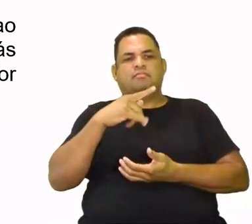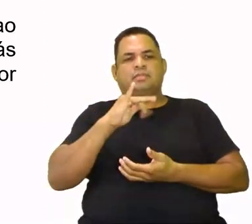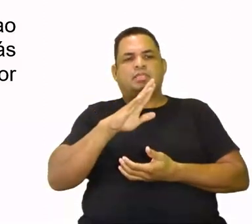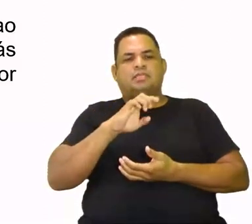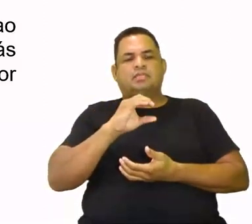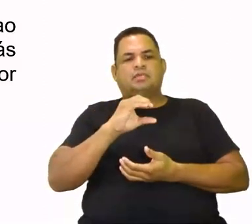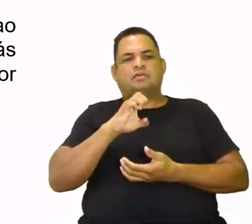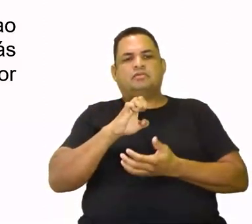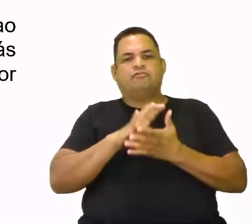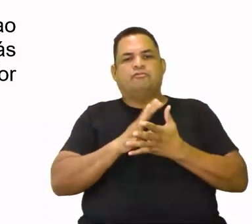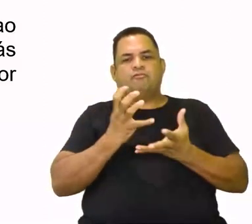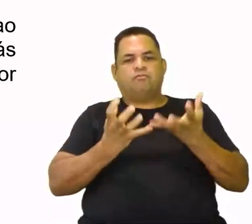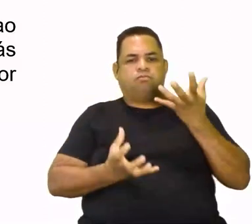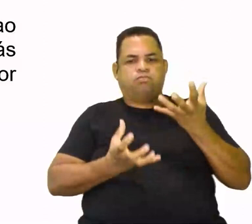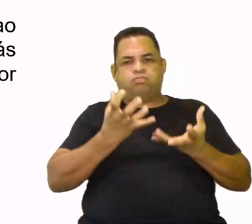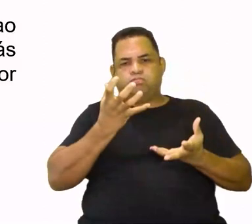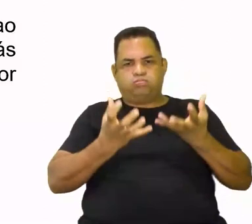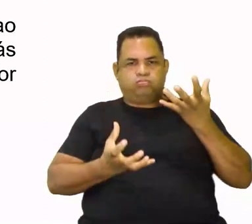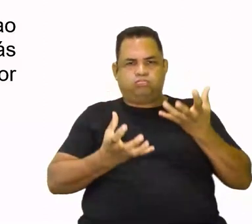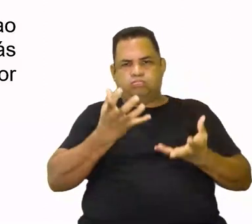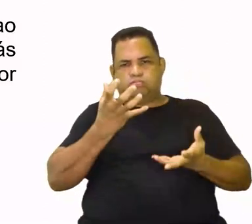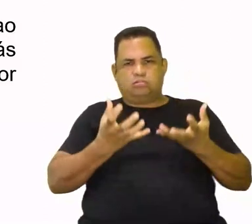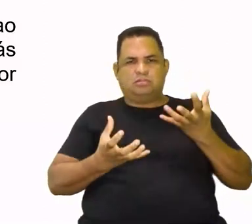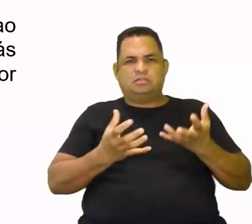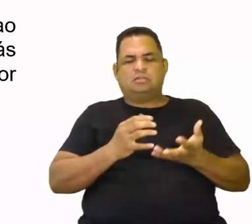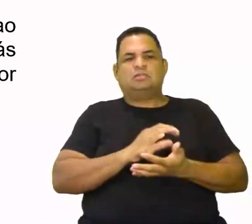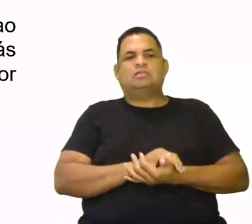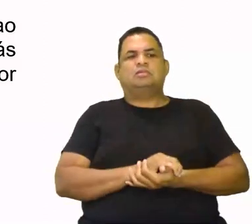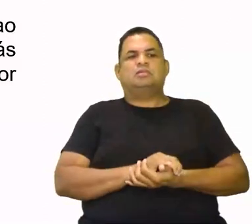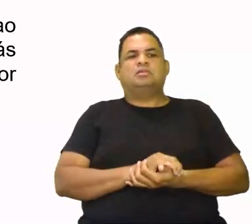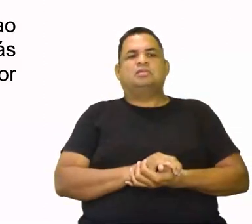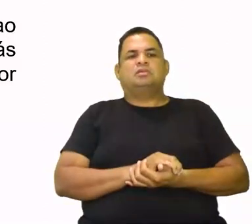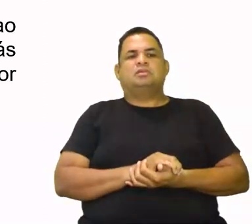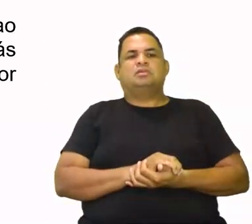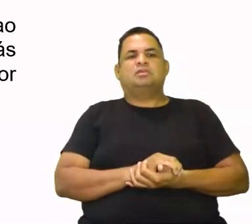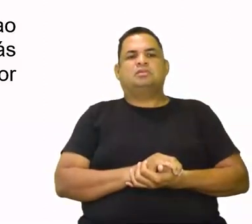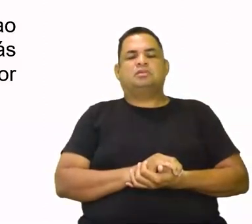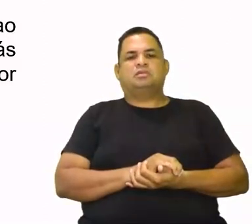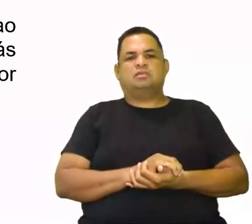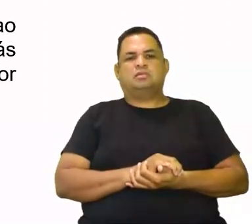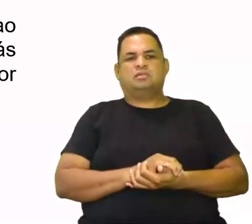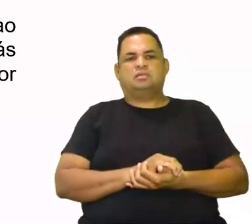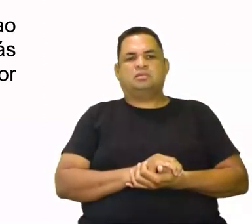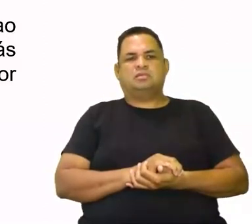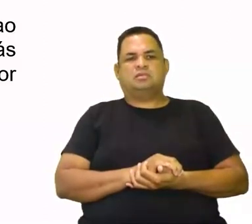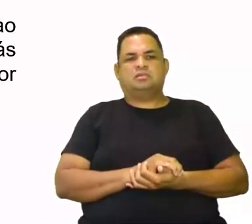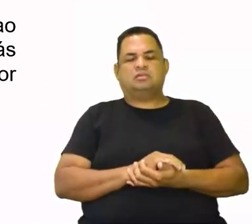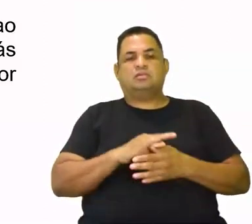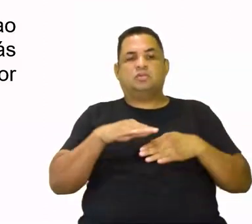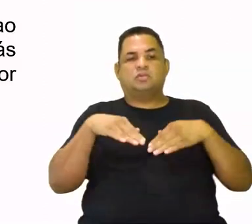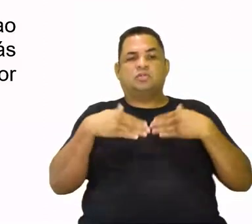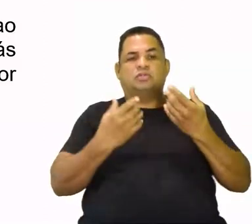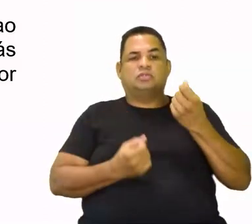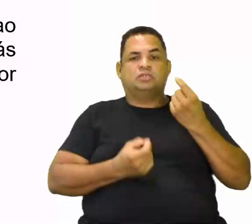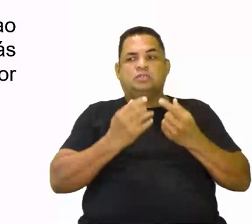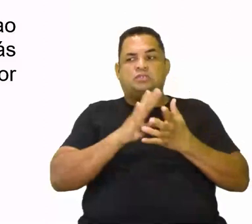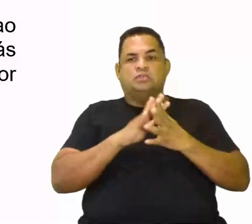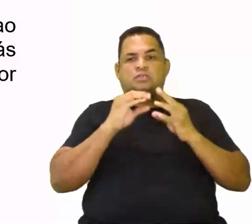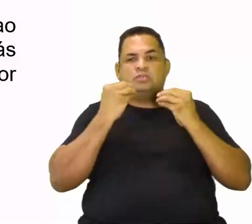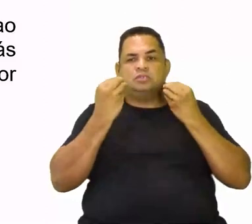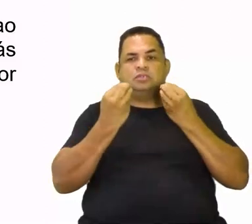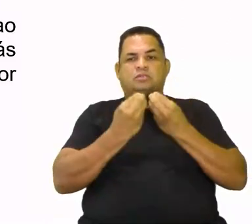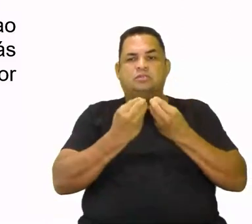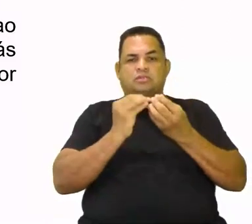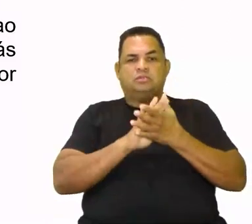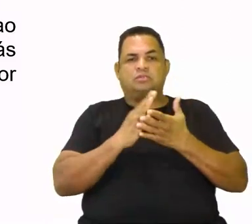significa fogo, presença de fogo, aquecimento. E lise é quebra. Então é o seguinte, quando algumas substâncias